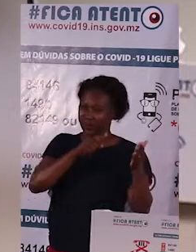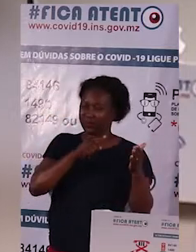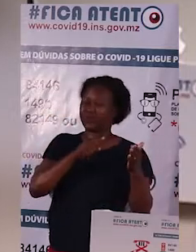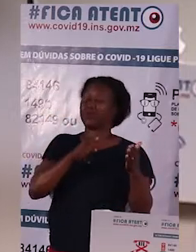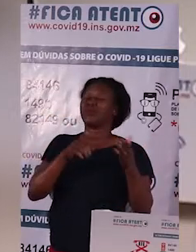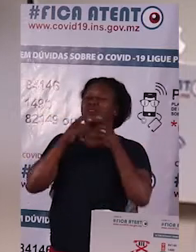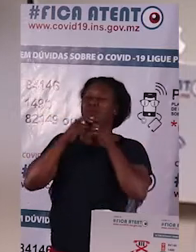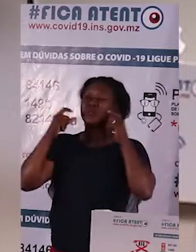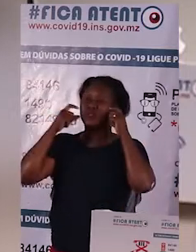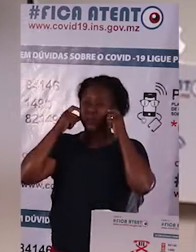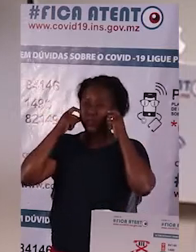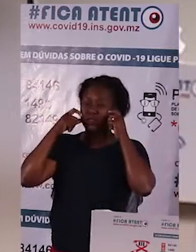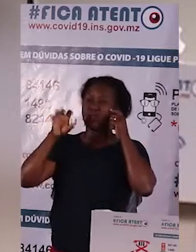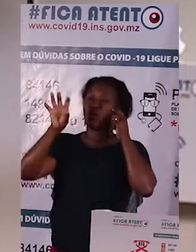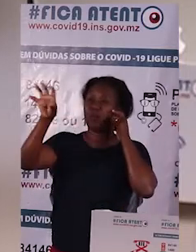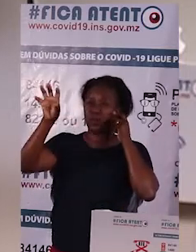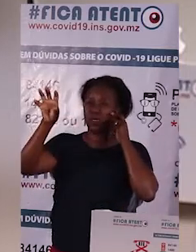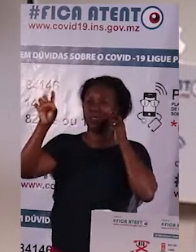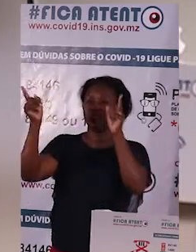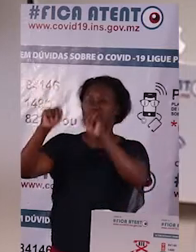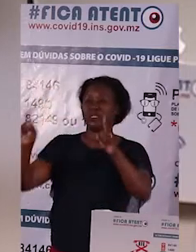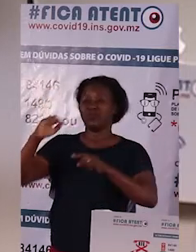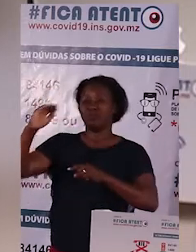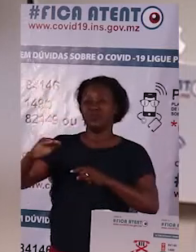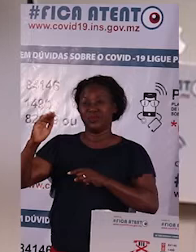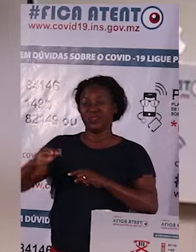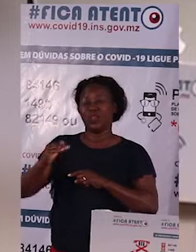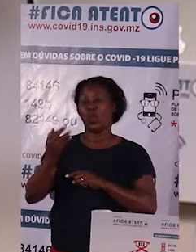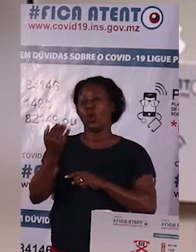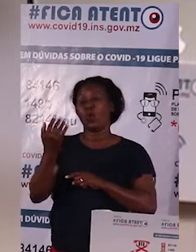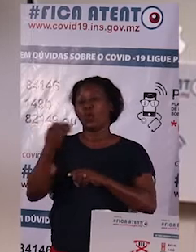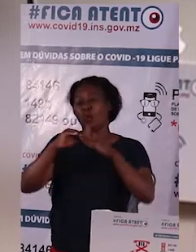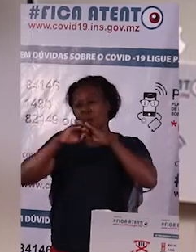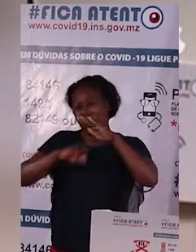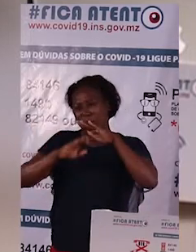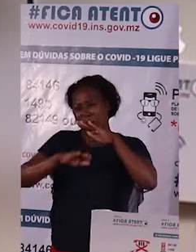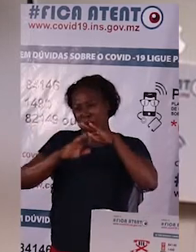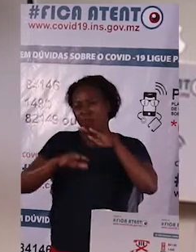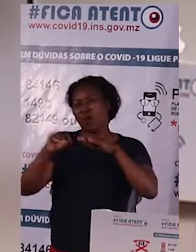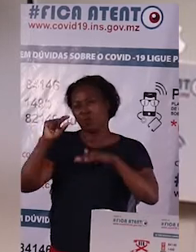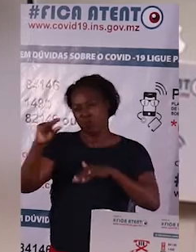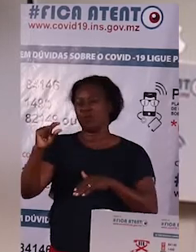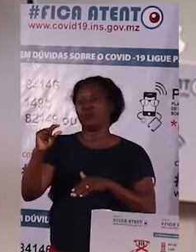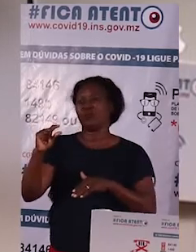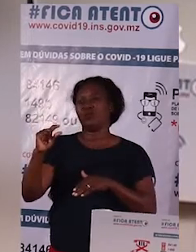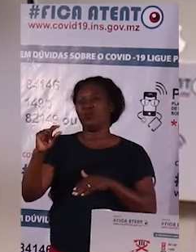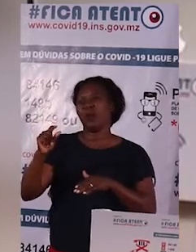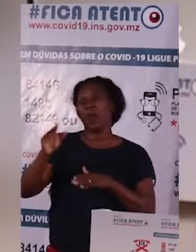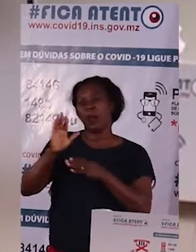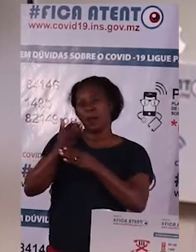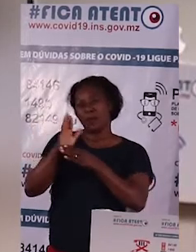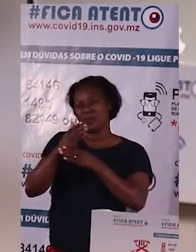que Moçambique é um dos países da região que tem o menor número de casos por milhão de habitantes, tem